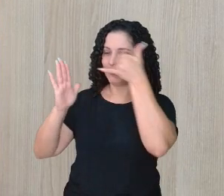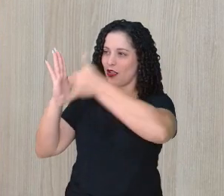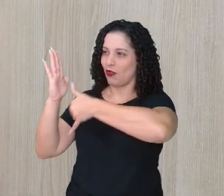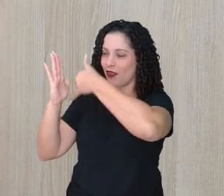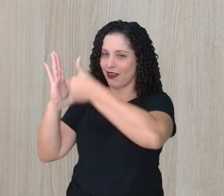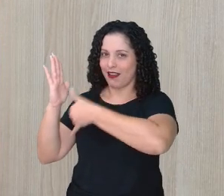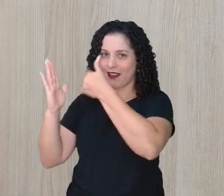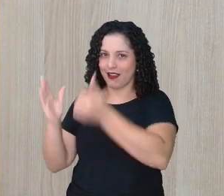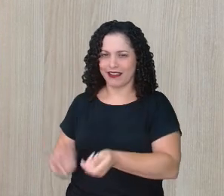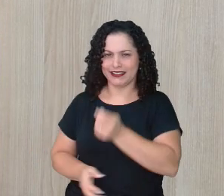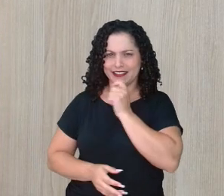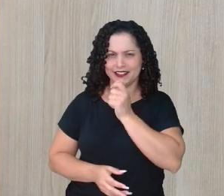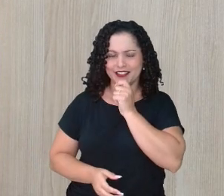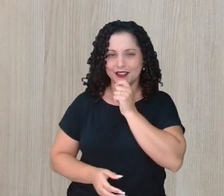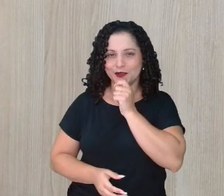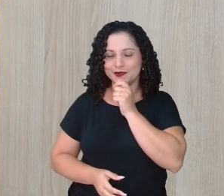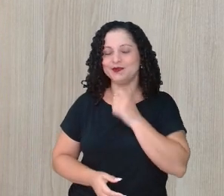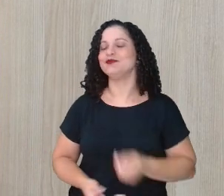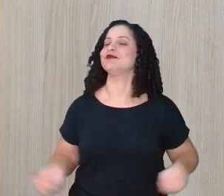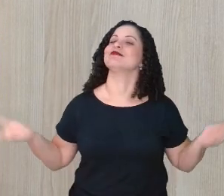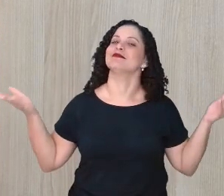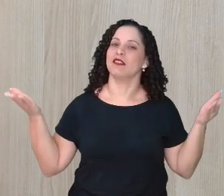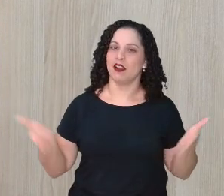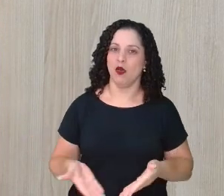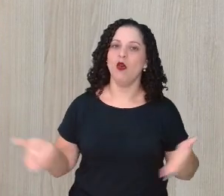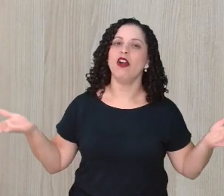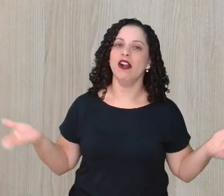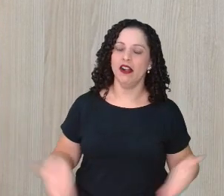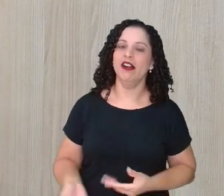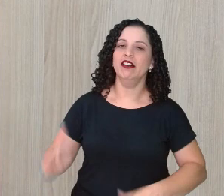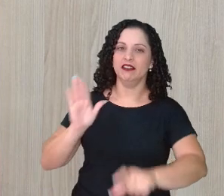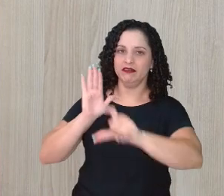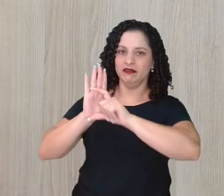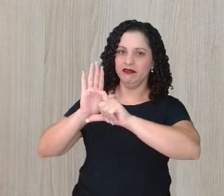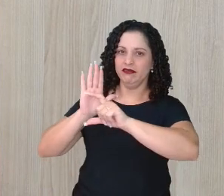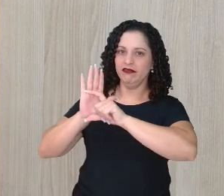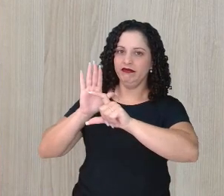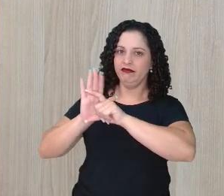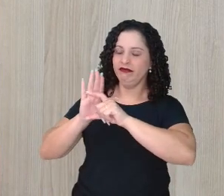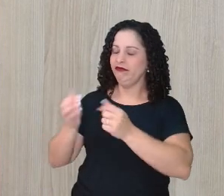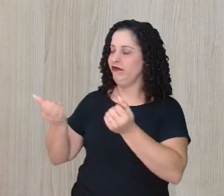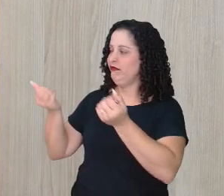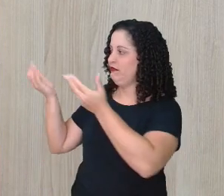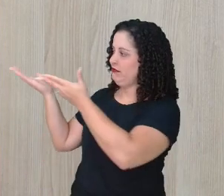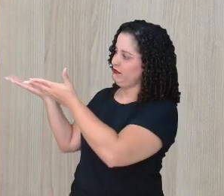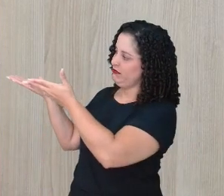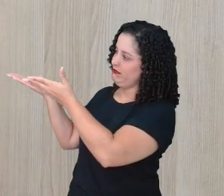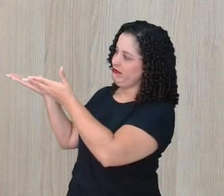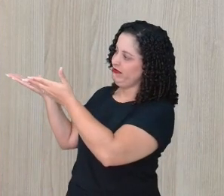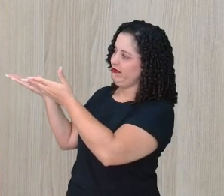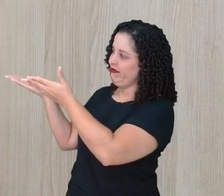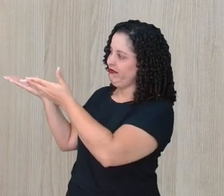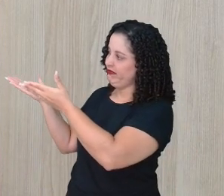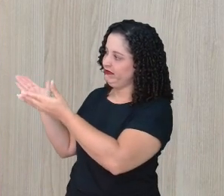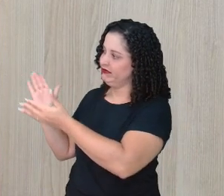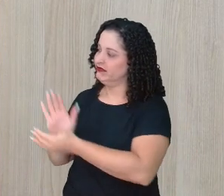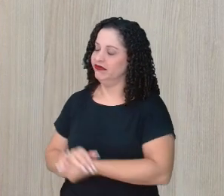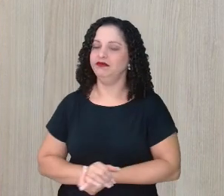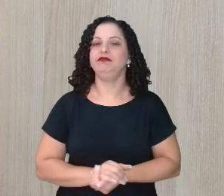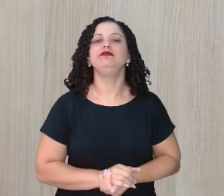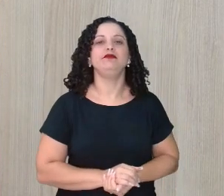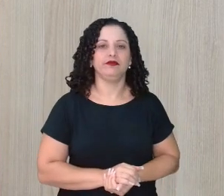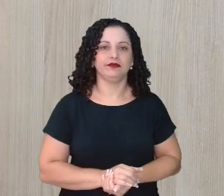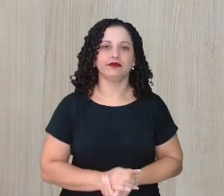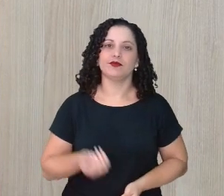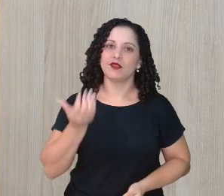Recife, nosso colega Billy Boy, o nosso produtor, já jogou aqui no cantinho, ó, no QR Code aqui.